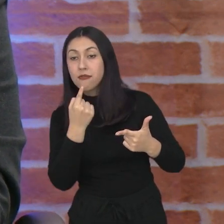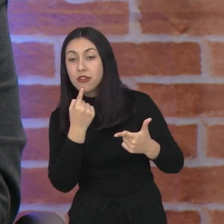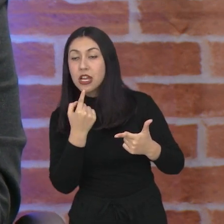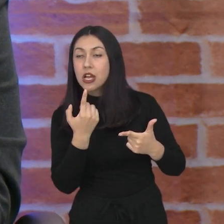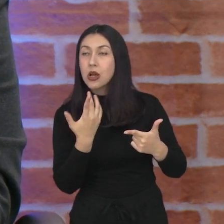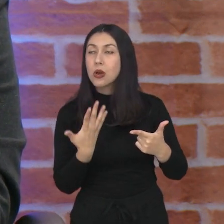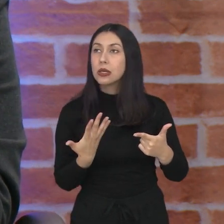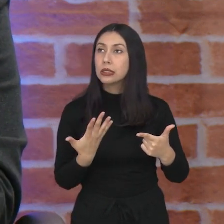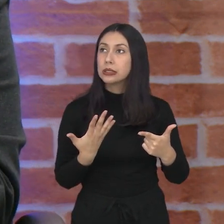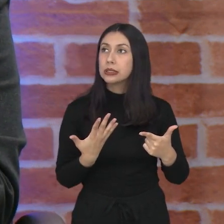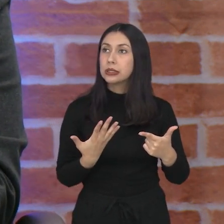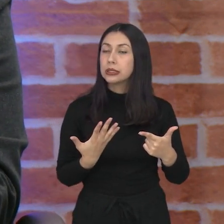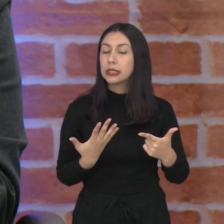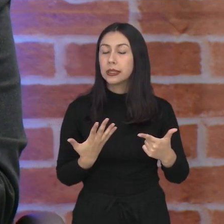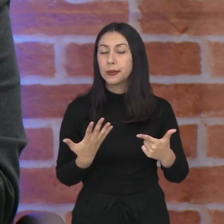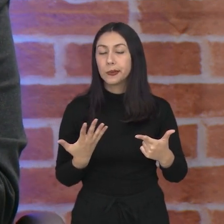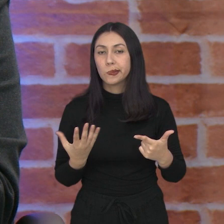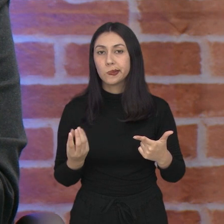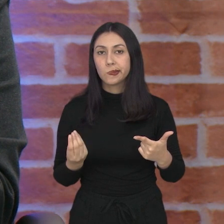várias vezes eu publiquei